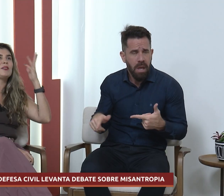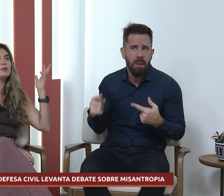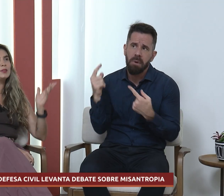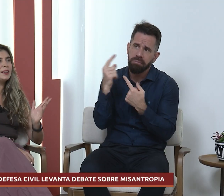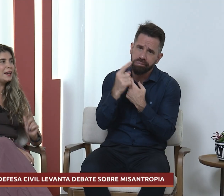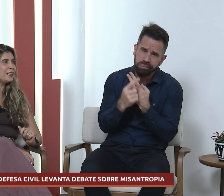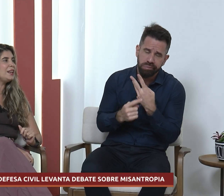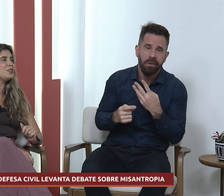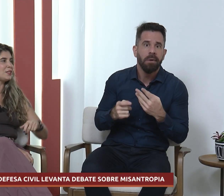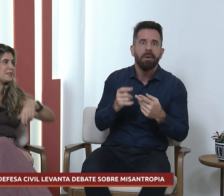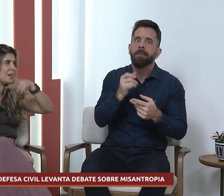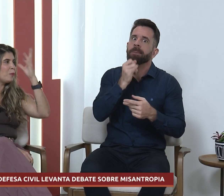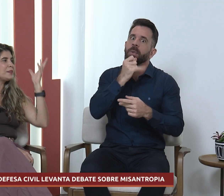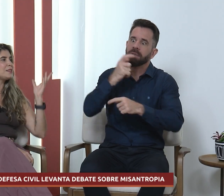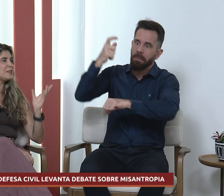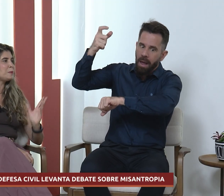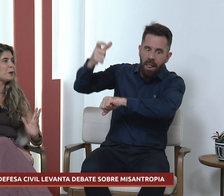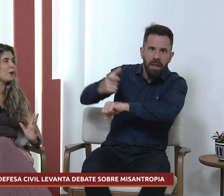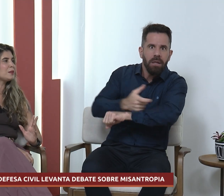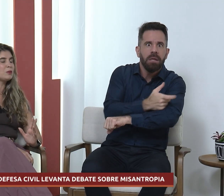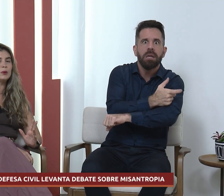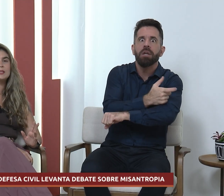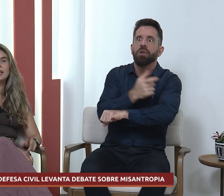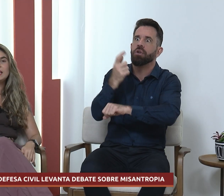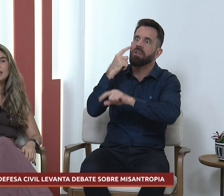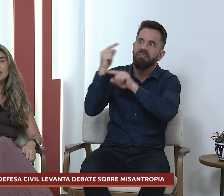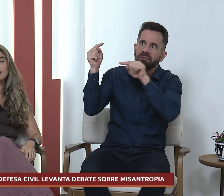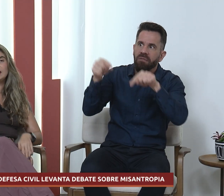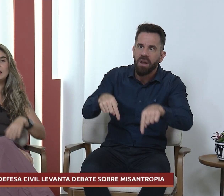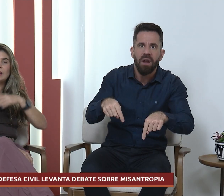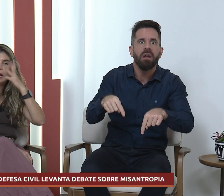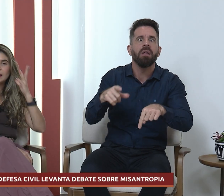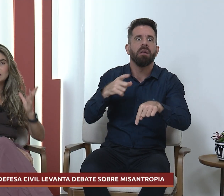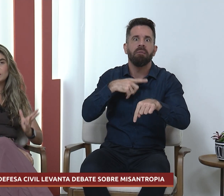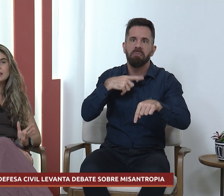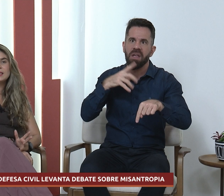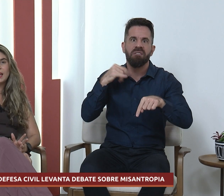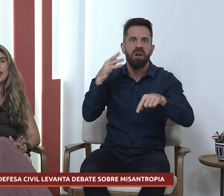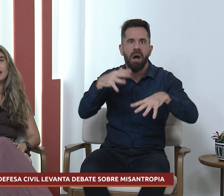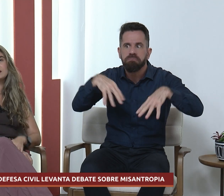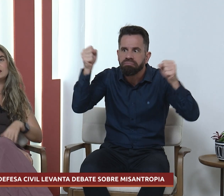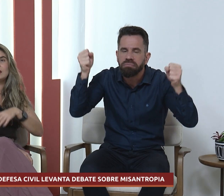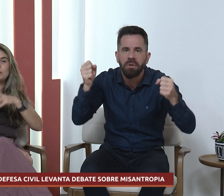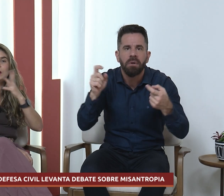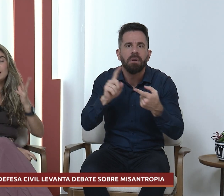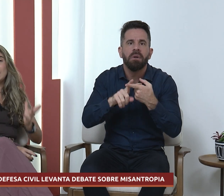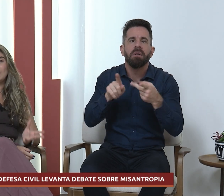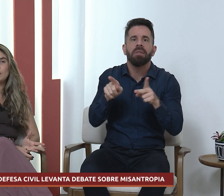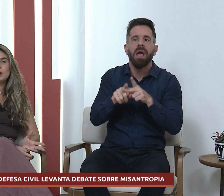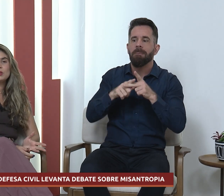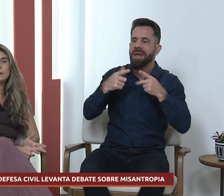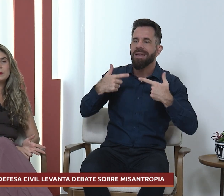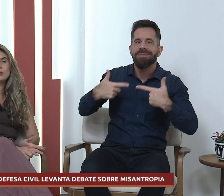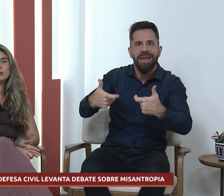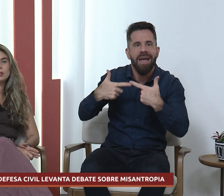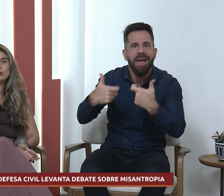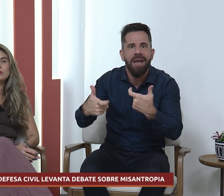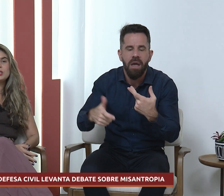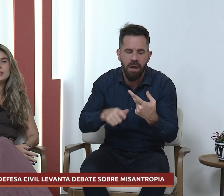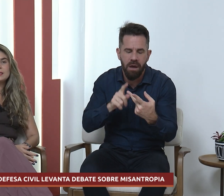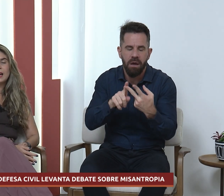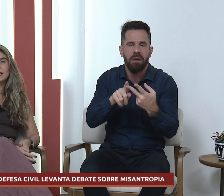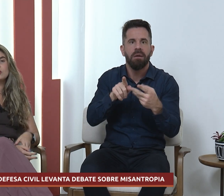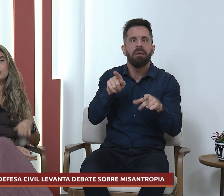possíveis invasões alienígenas e aí começam essas especulações, né? E a questão das guerras, então eu acho que a pessoa